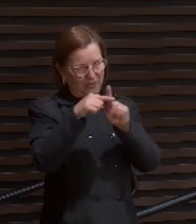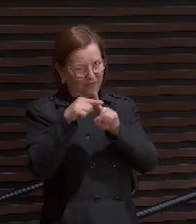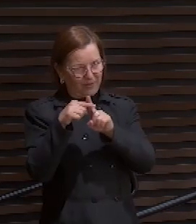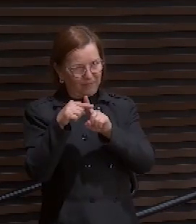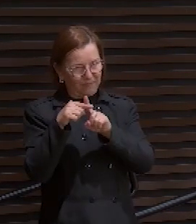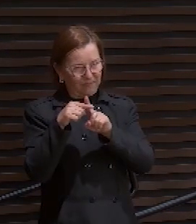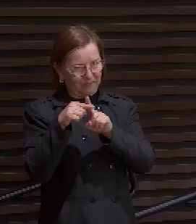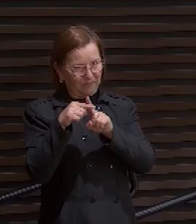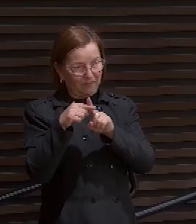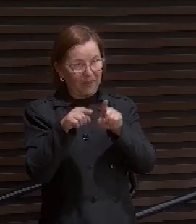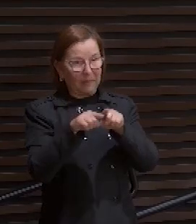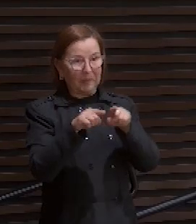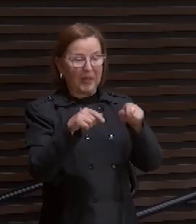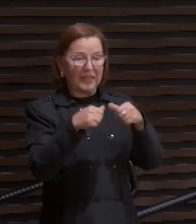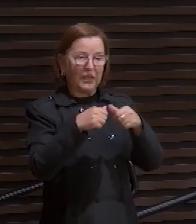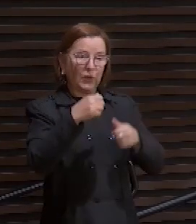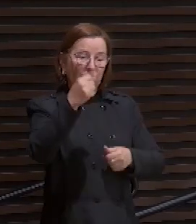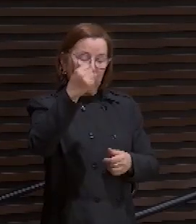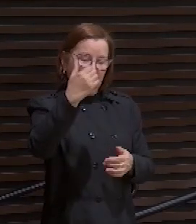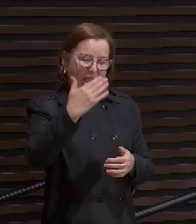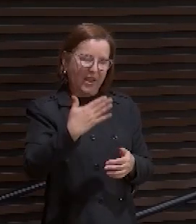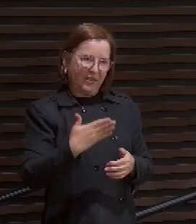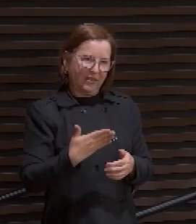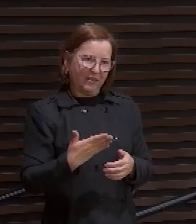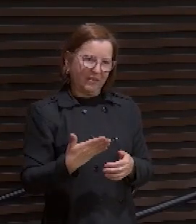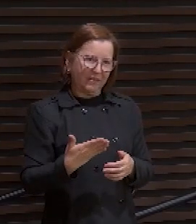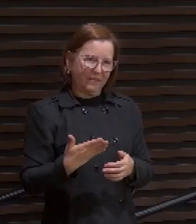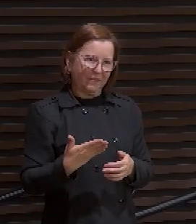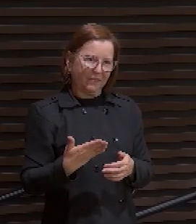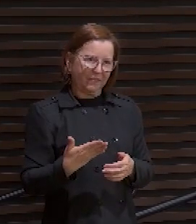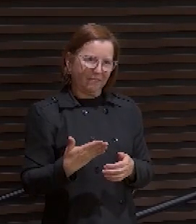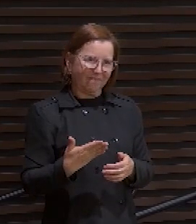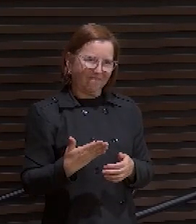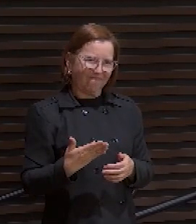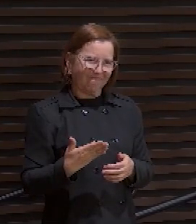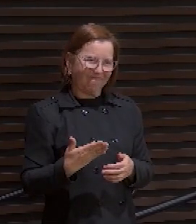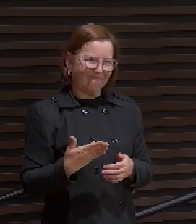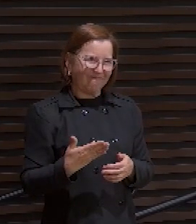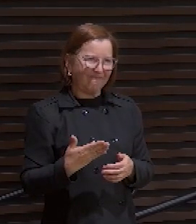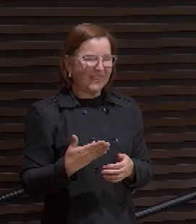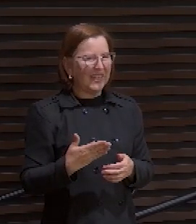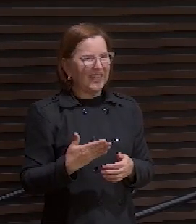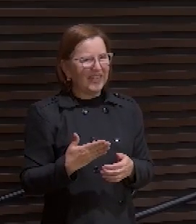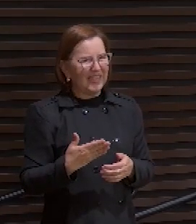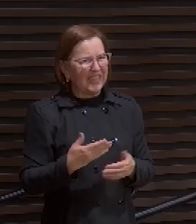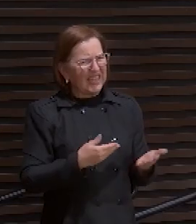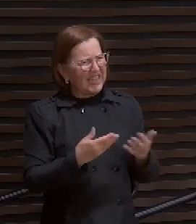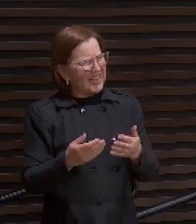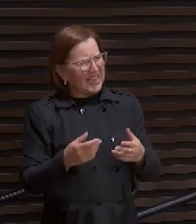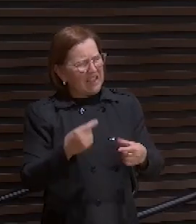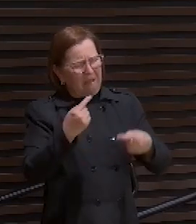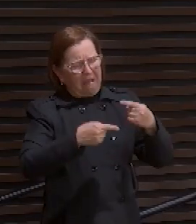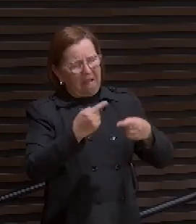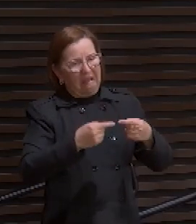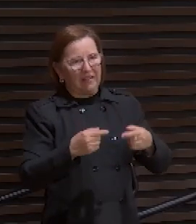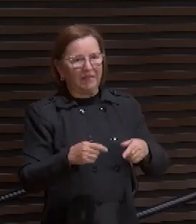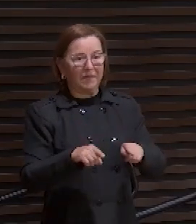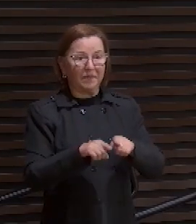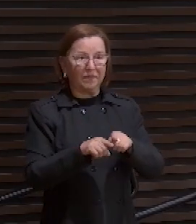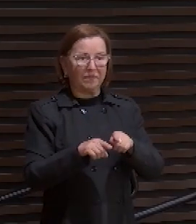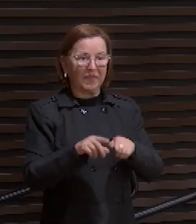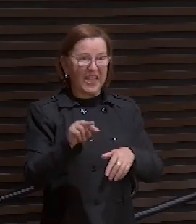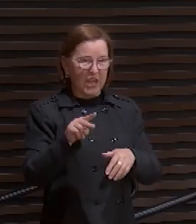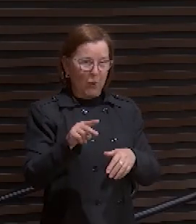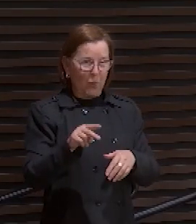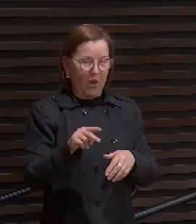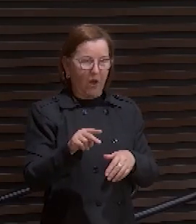Mas isso é um assunto que leva a muita discussão. Assim como eles pagaram os